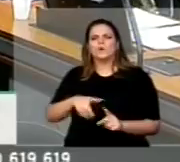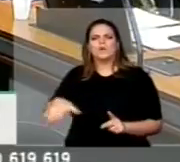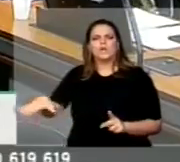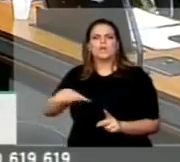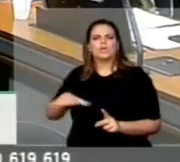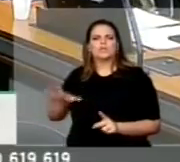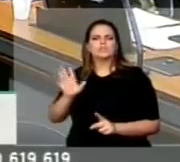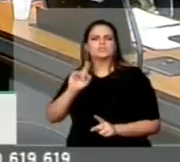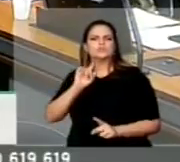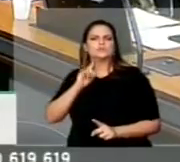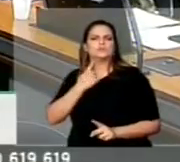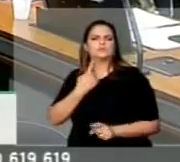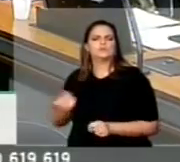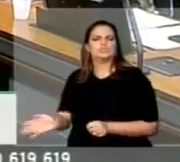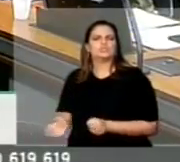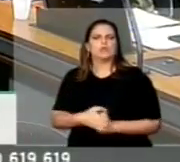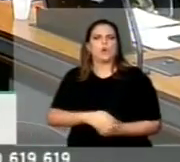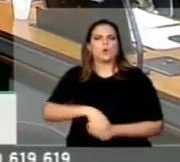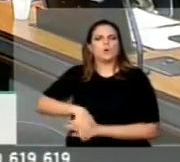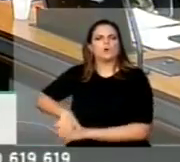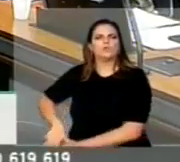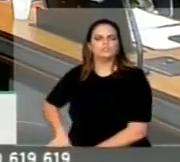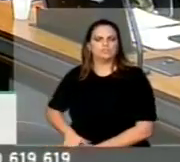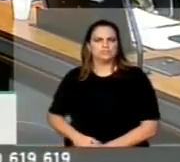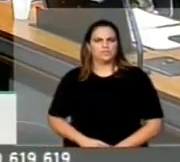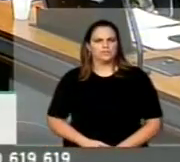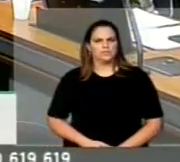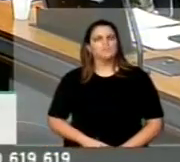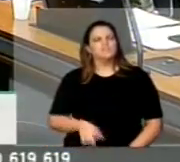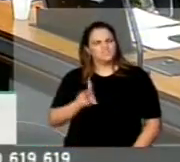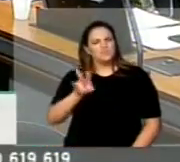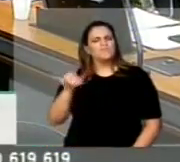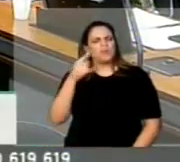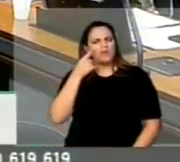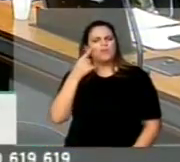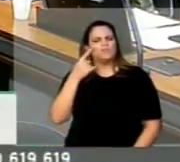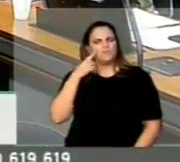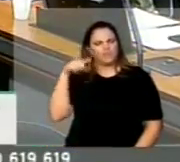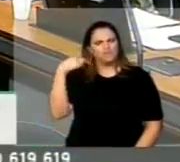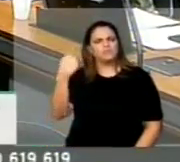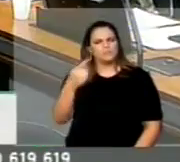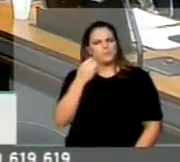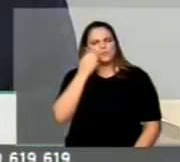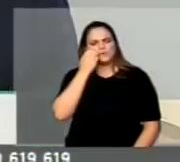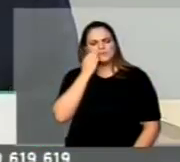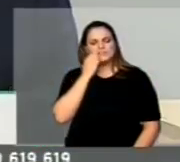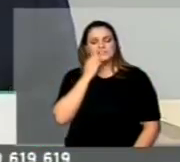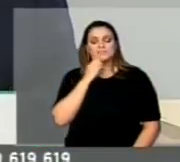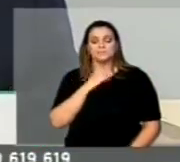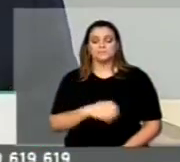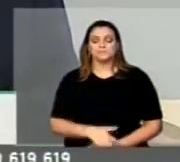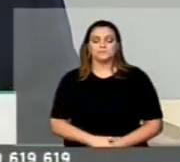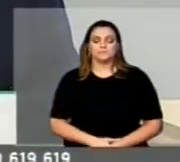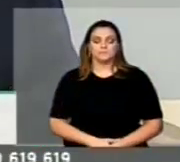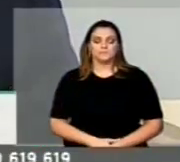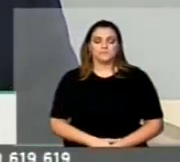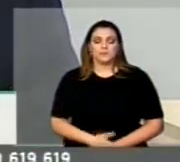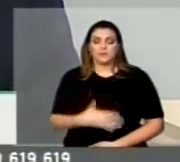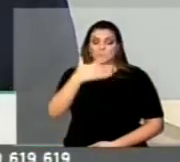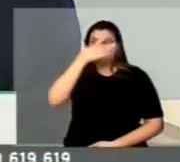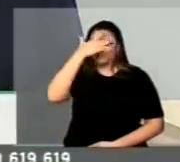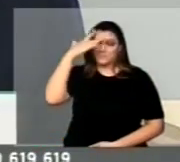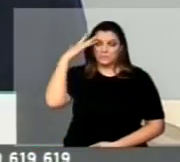sujeira do tapete que está começando a aparecer. E nós vamos ver isso com muita clareza no seu tempo devido. Aqueles que efetivamente têm que